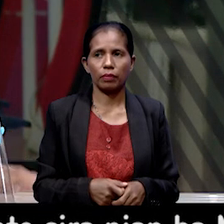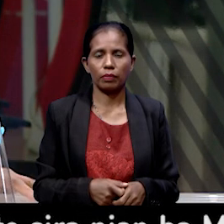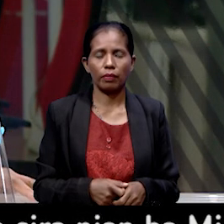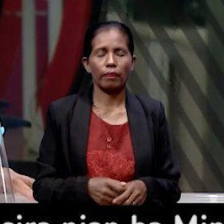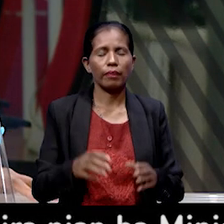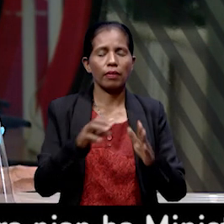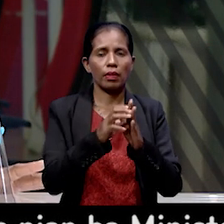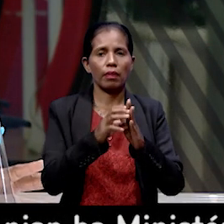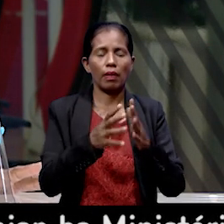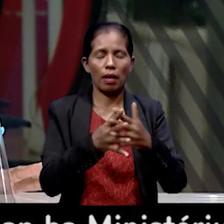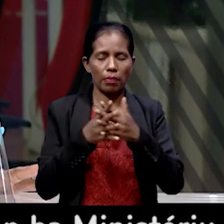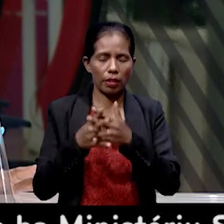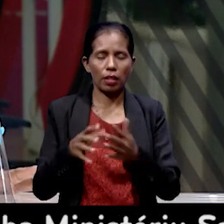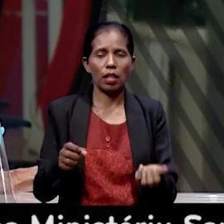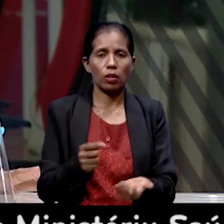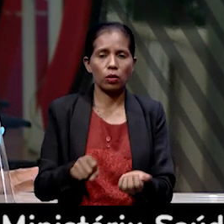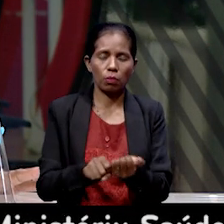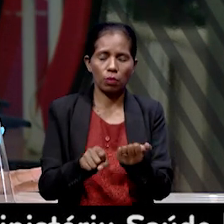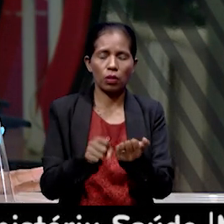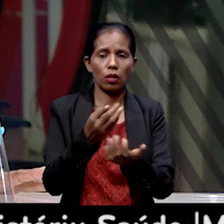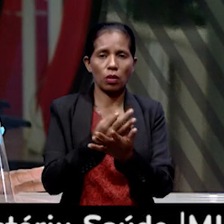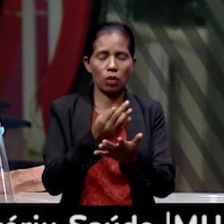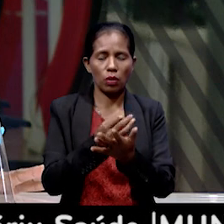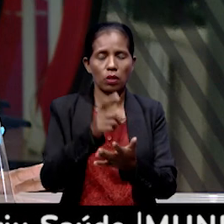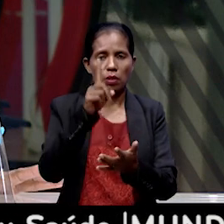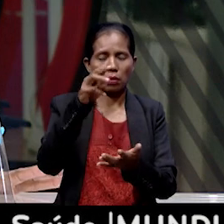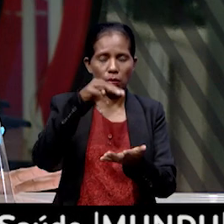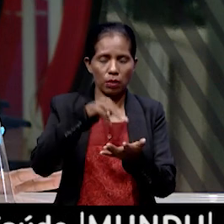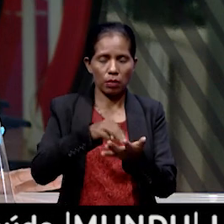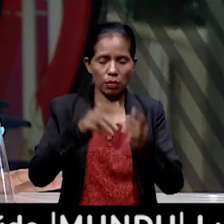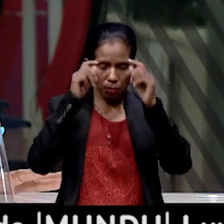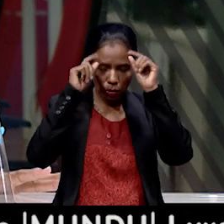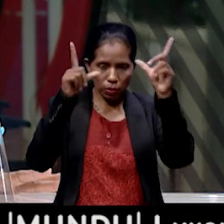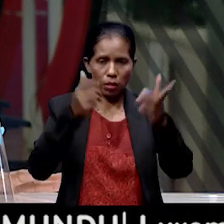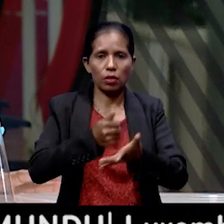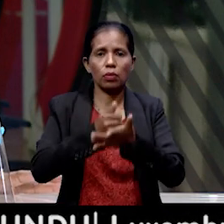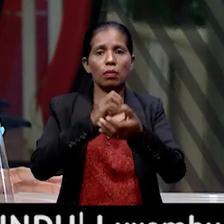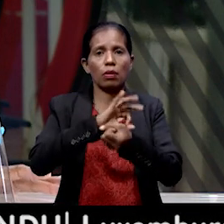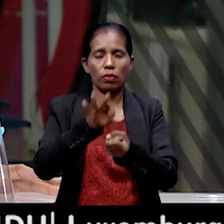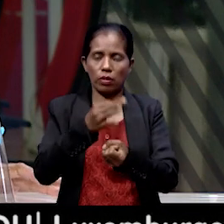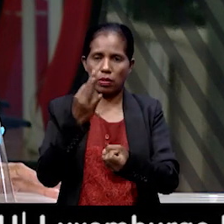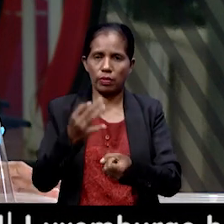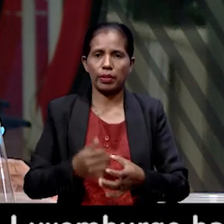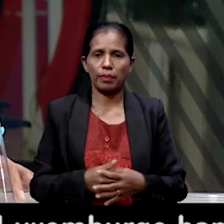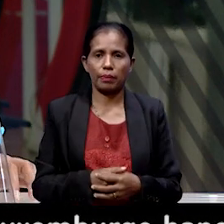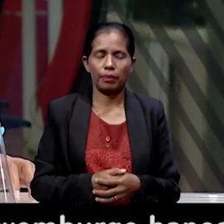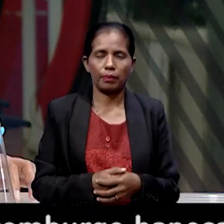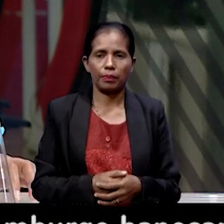Estados Unidos apoiu osan tokon idaliu ba Timor Leste hodi hatan ba COVID-19.